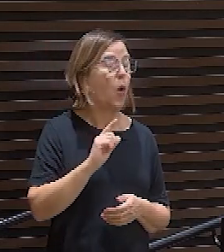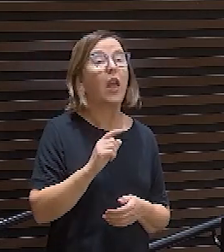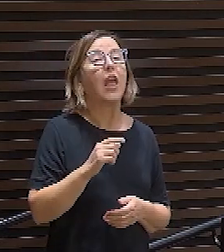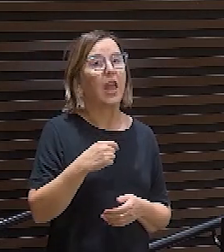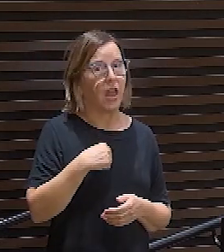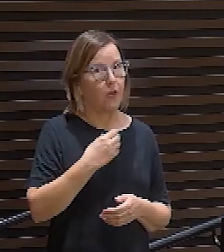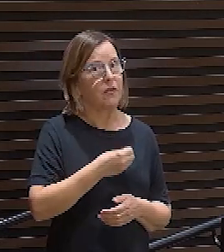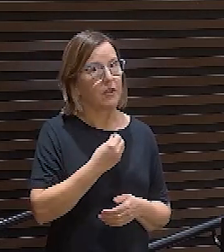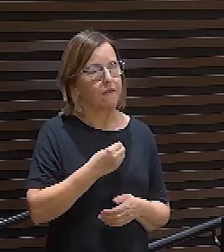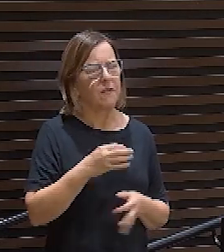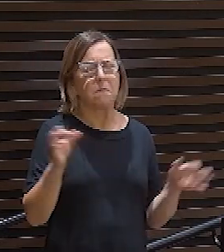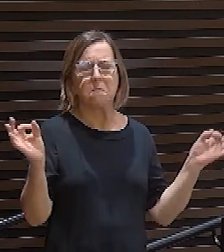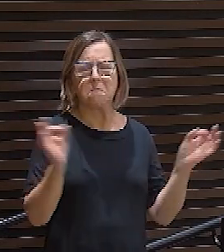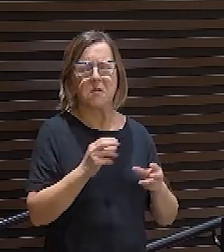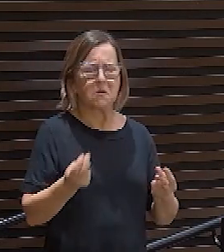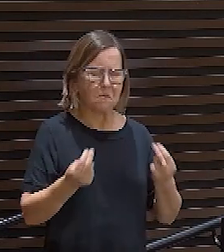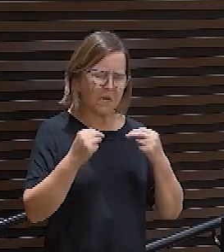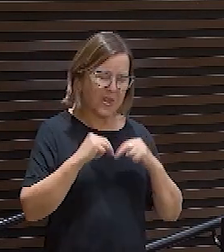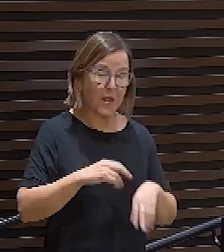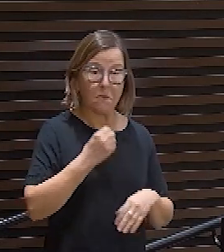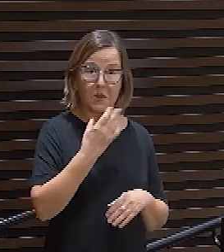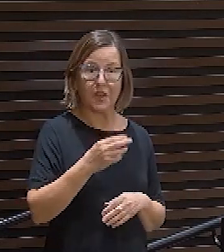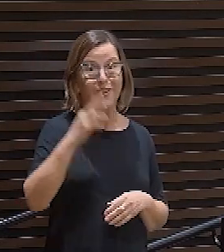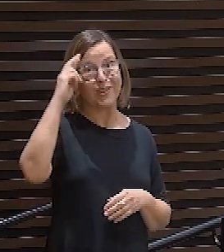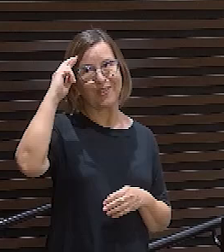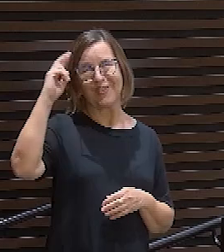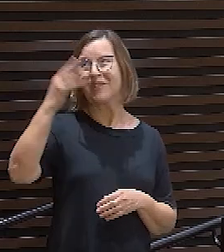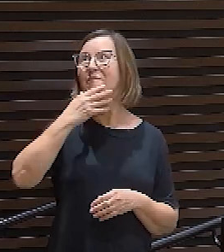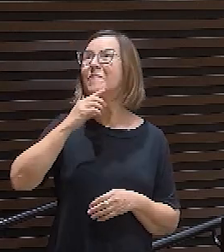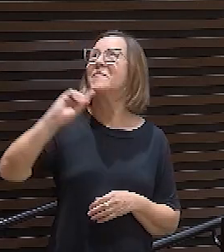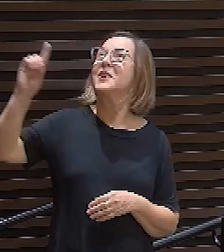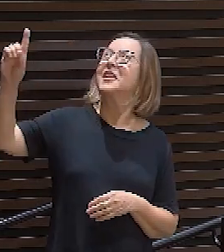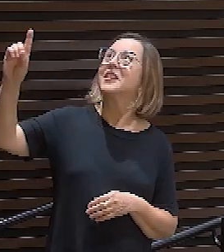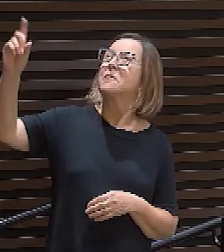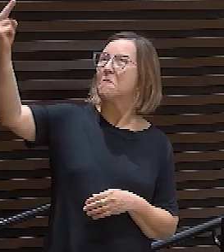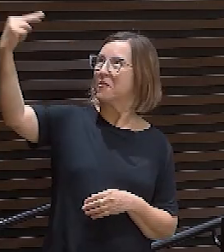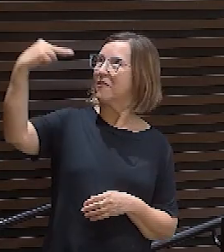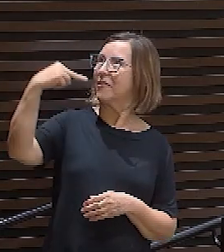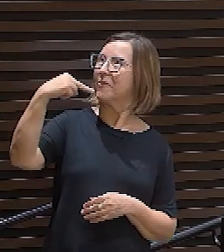plena bondade. E o Senhor, Pai, o Senhor me viu.